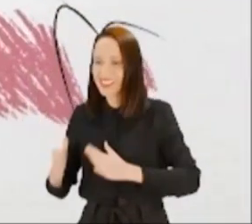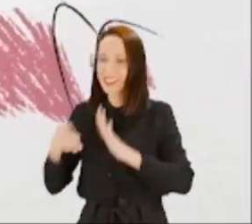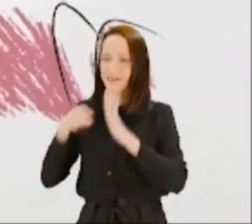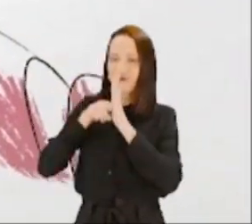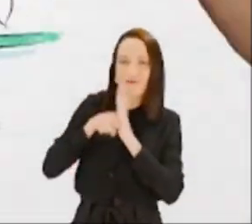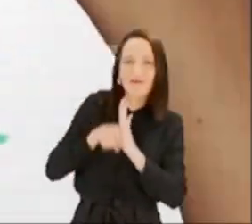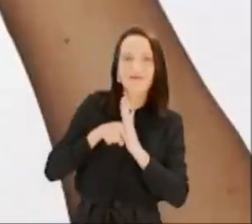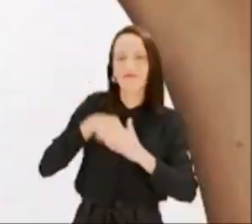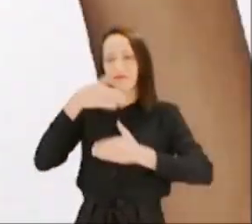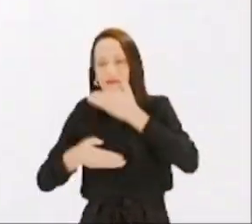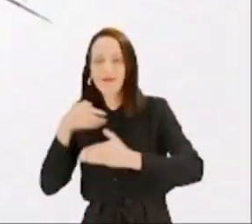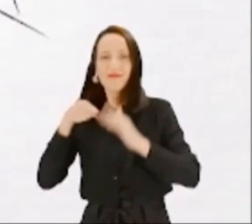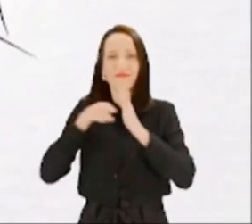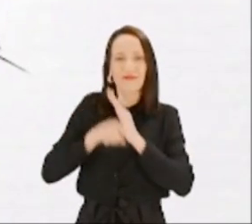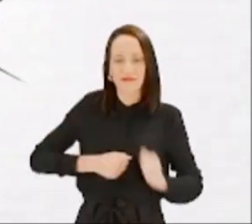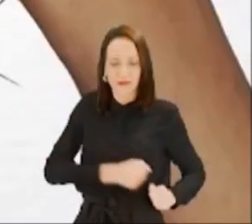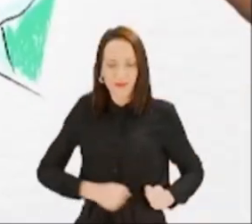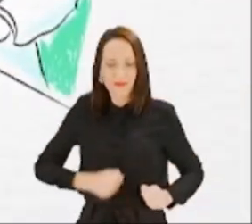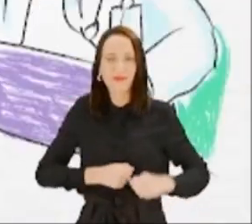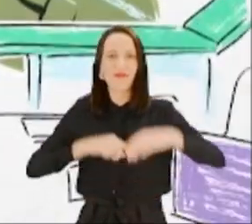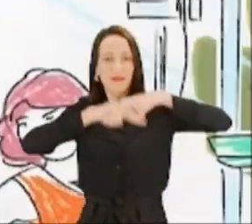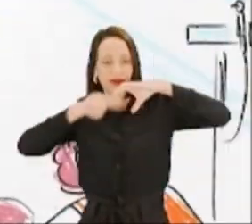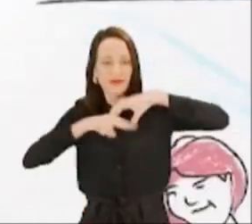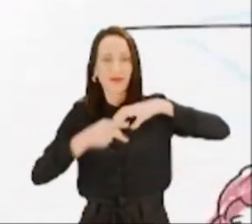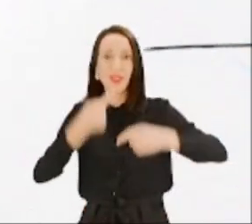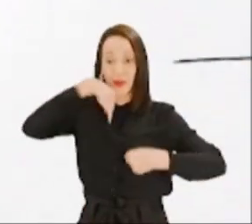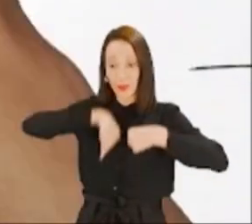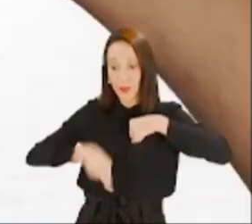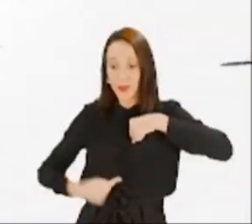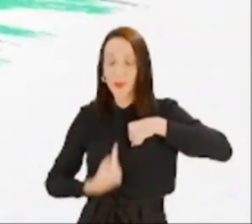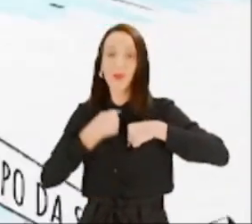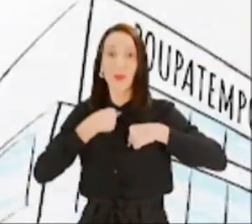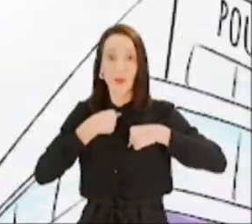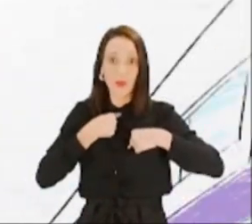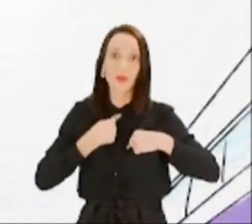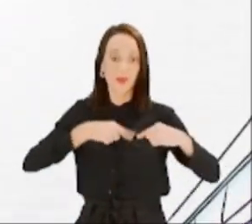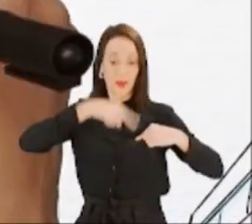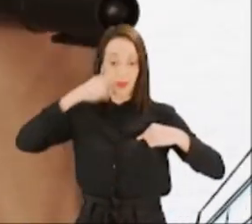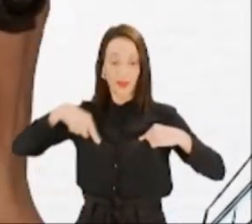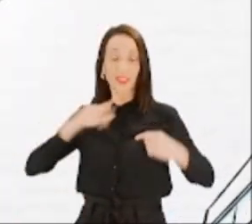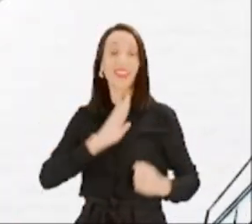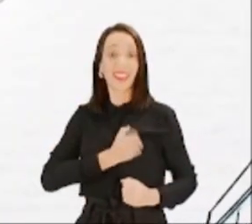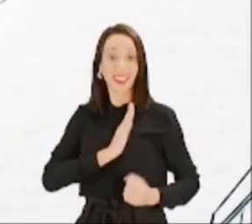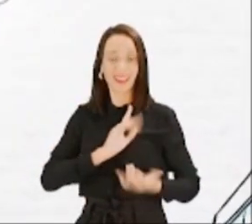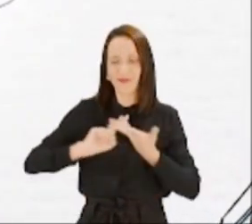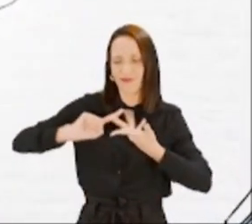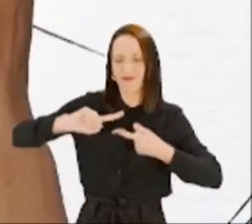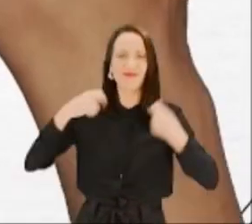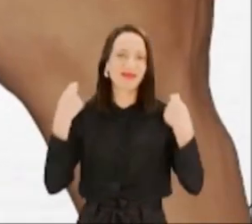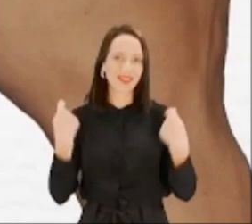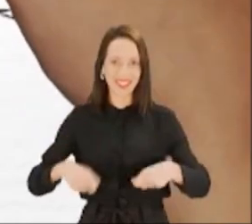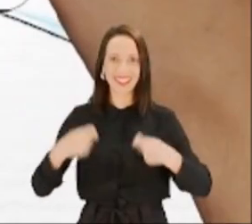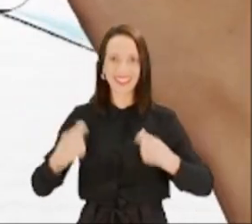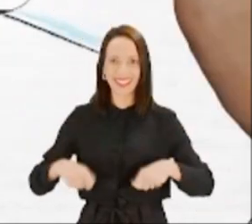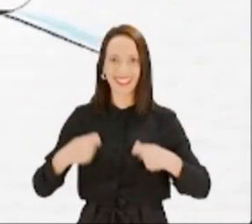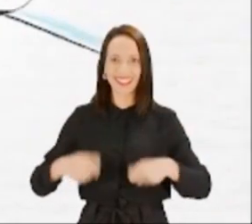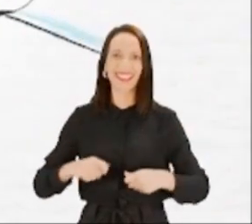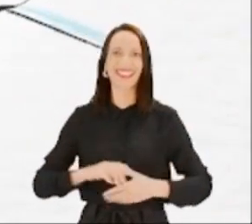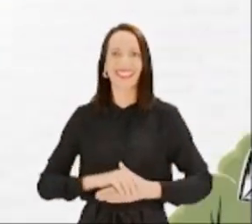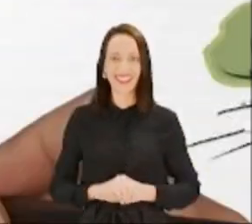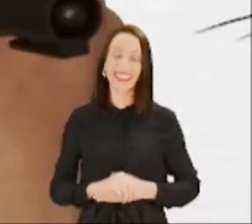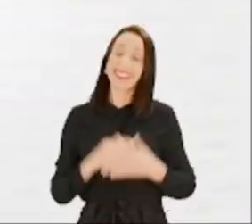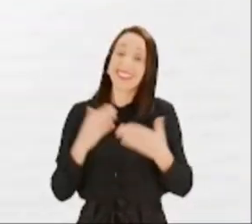salas, fazendo um exame atrás do outro. Ultrassom, ressonância, tomografia, endoscopia, exame do coração e tudo o que